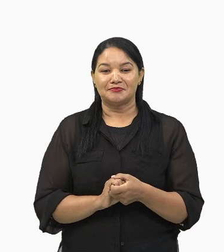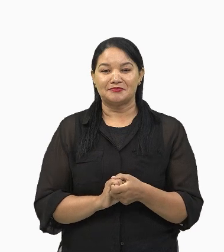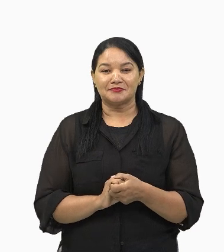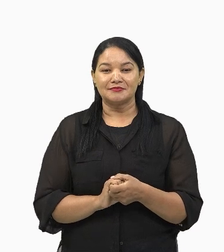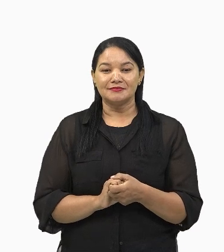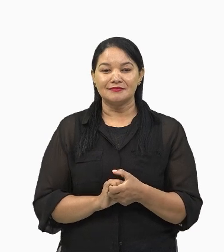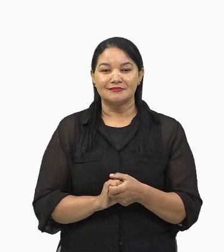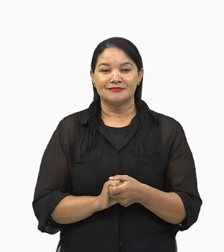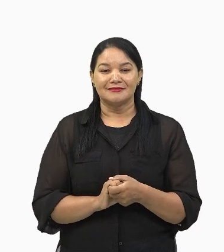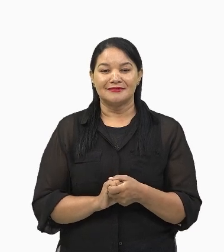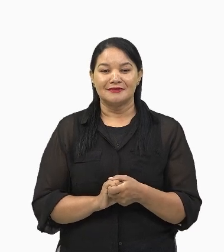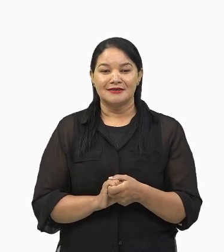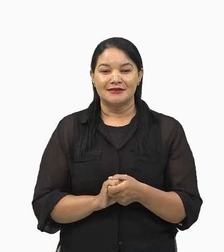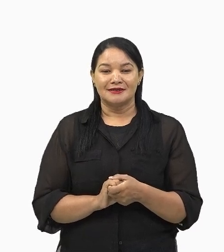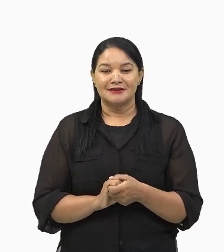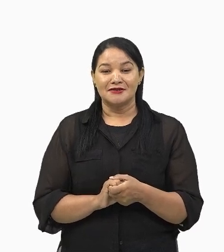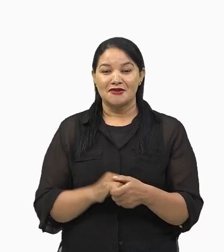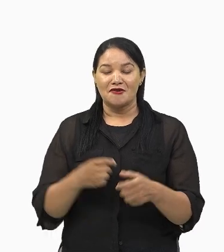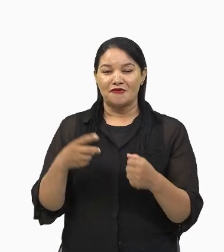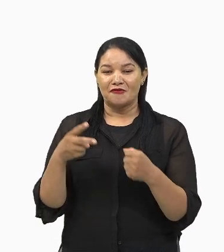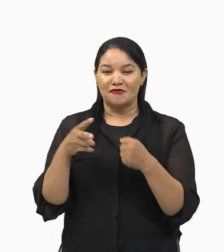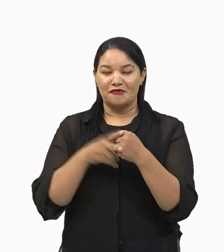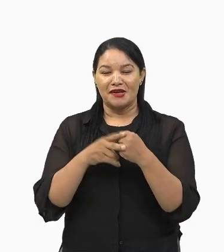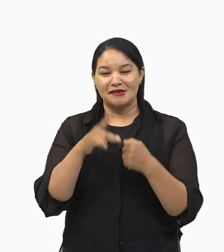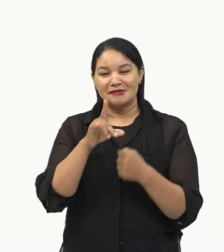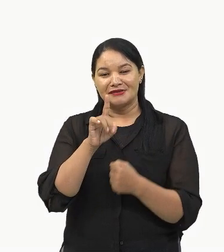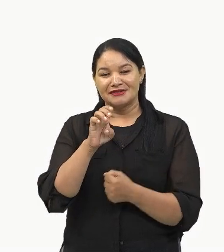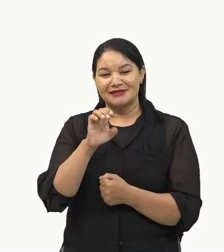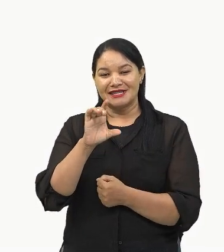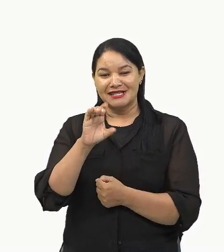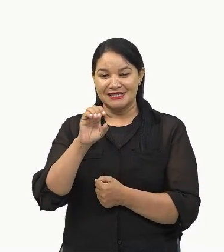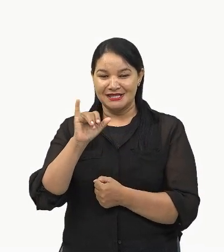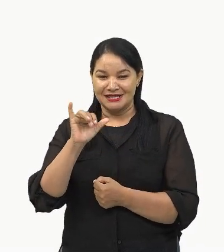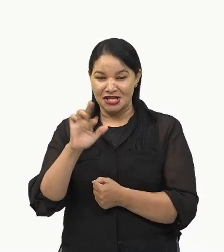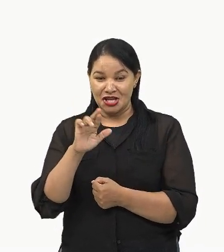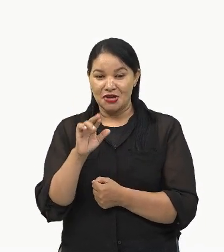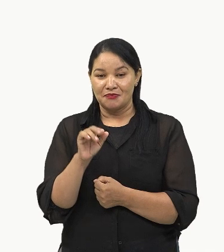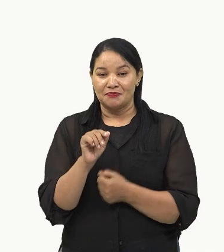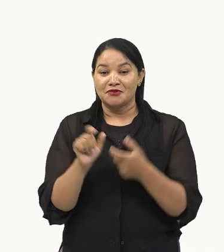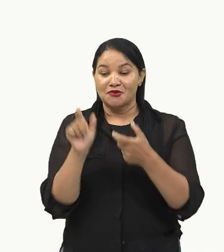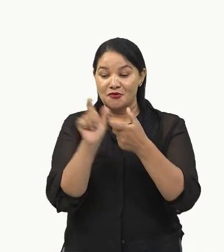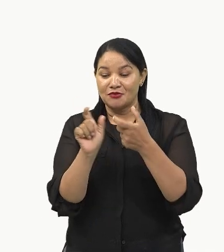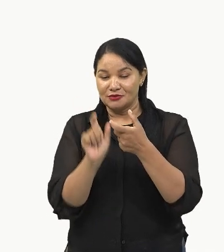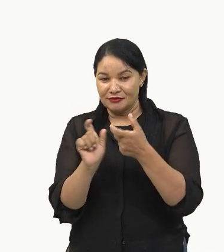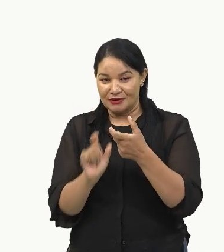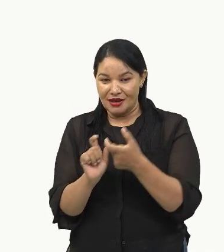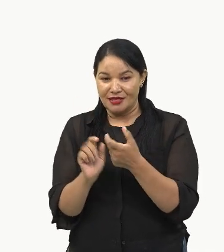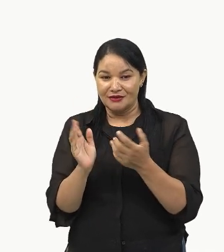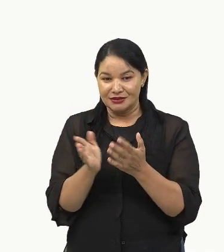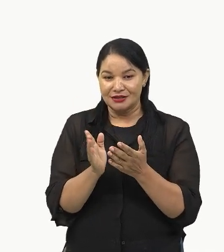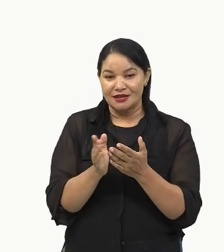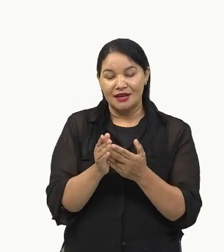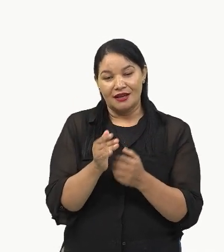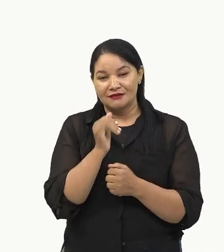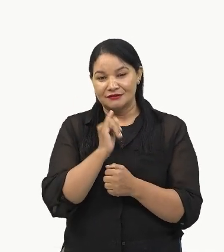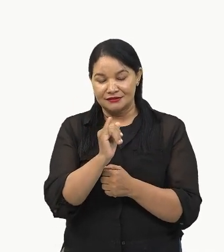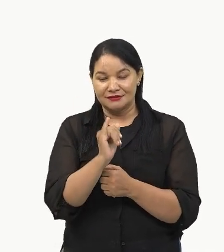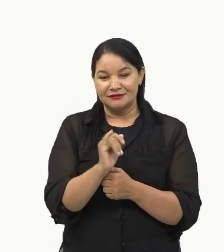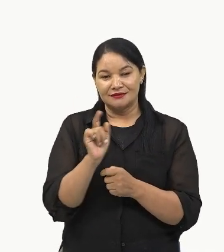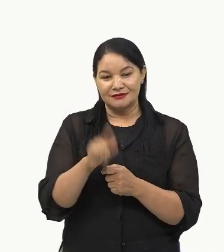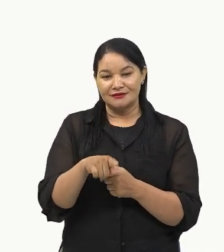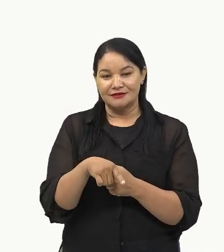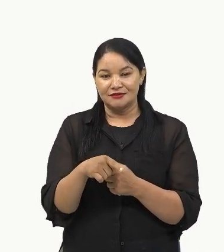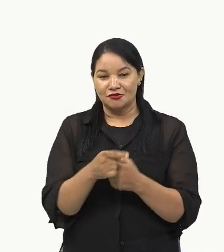verbo decir. E eu já trouxe conjugado para vocês. O verbo decir, que quer dizer o que mesmo? Dizer. Um